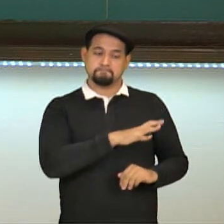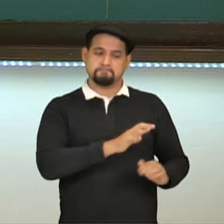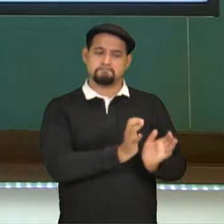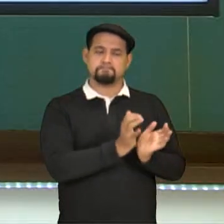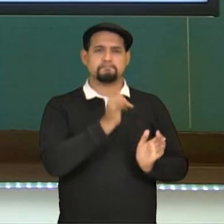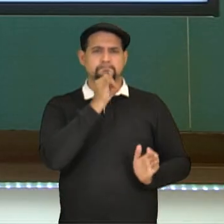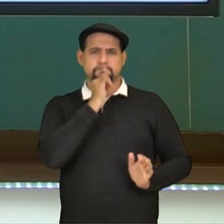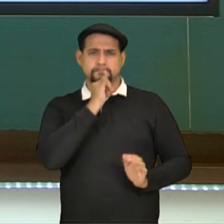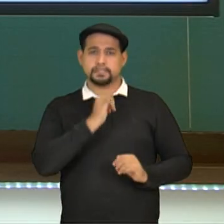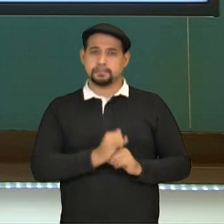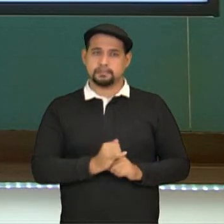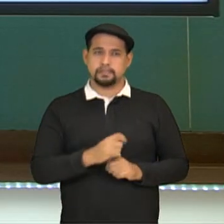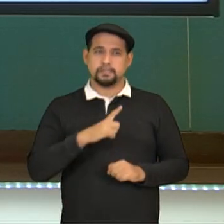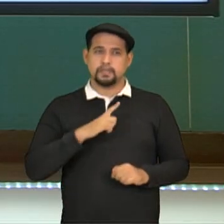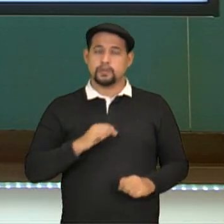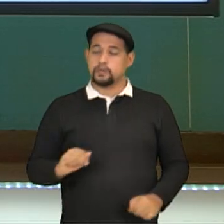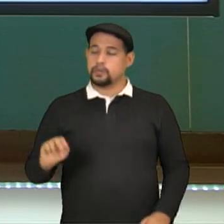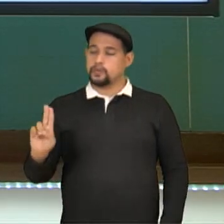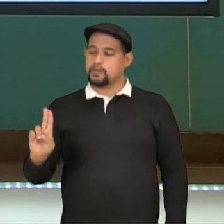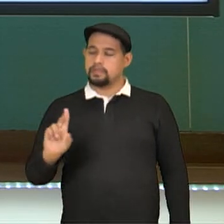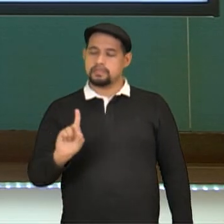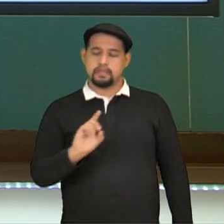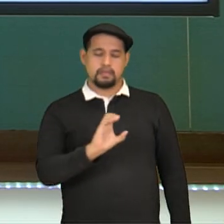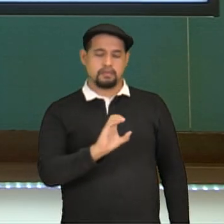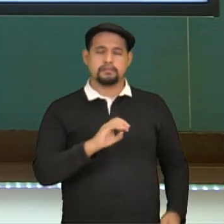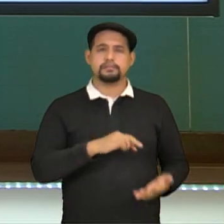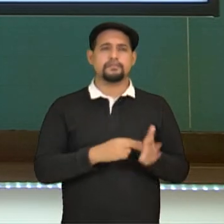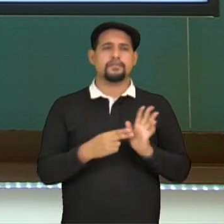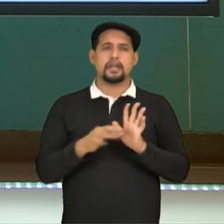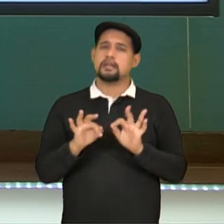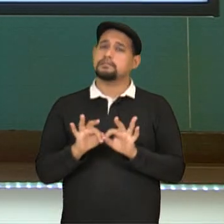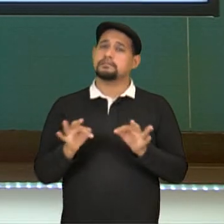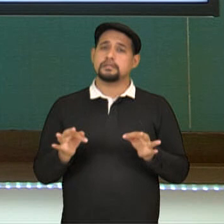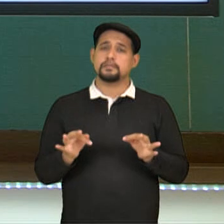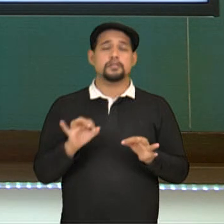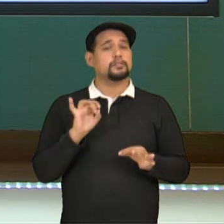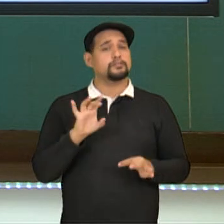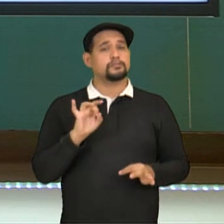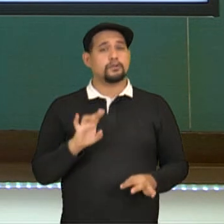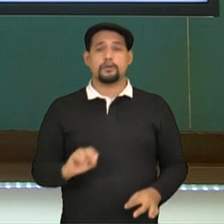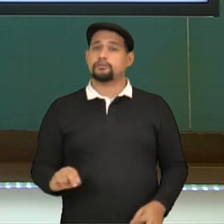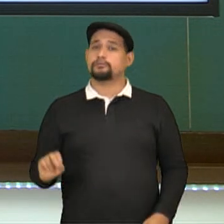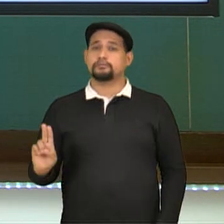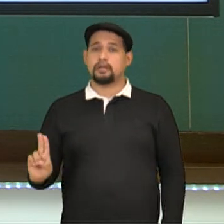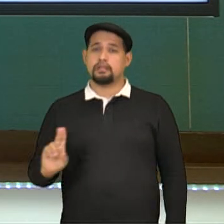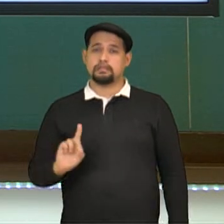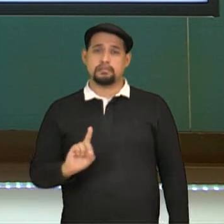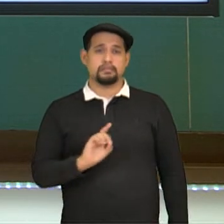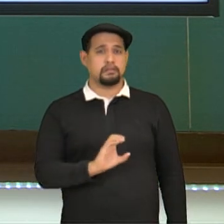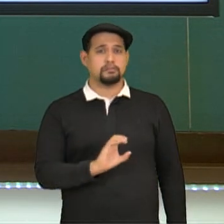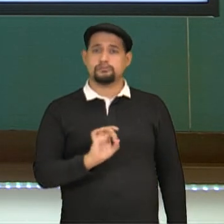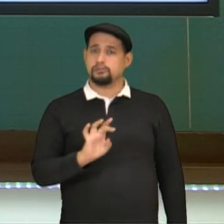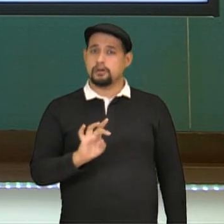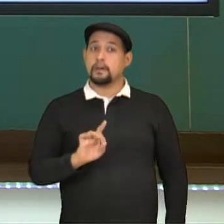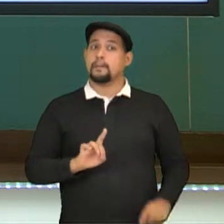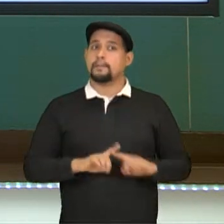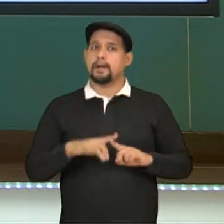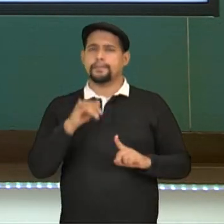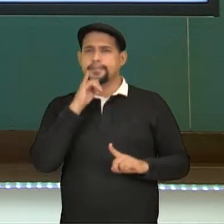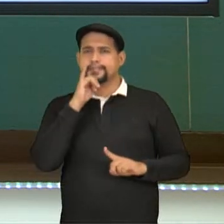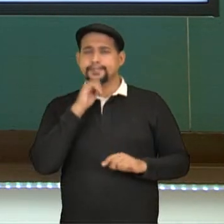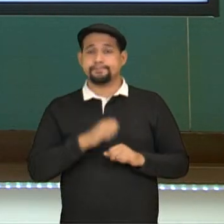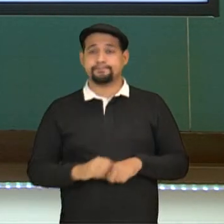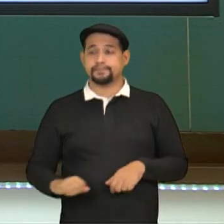se eu tenho aqui unidade, dezena e centena das unidades simples, é só unidade, dezena, centena. Agora, se eu